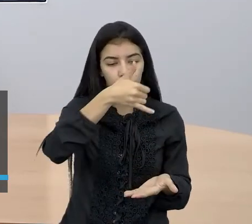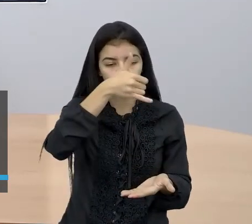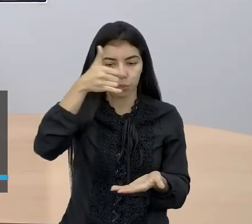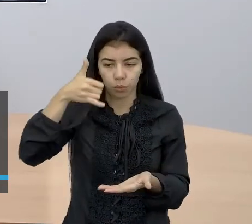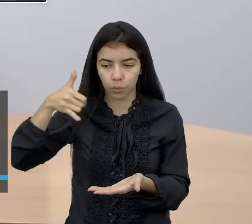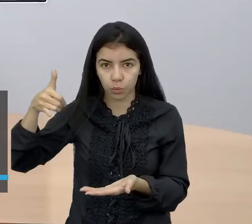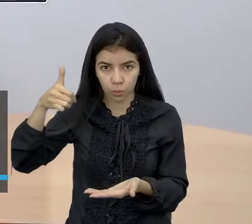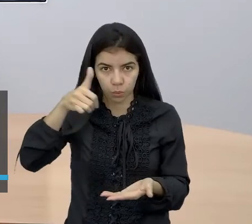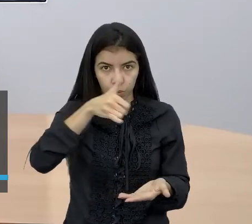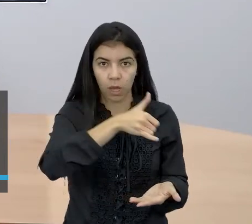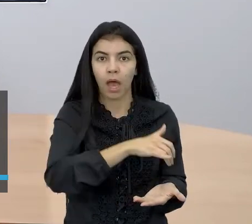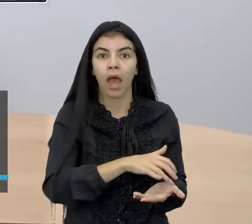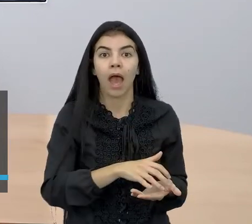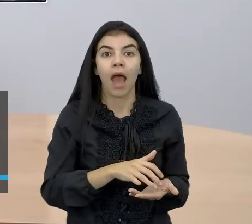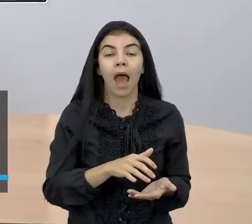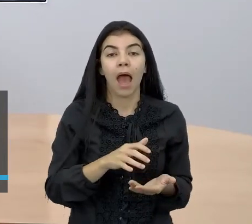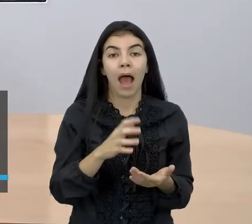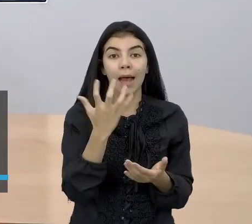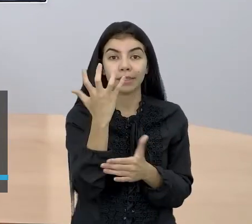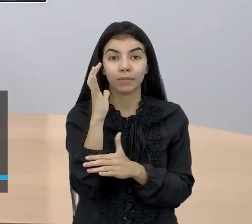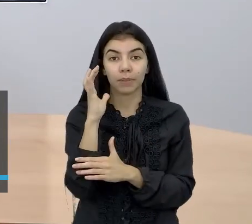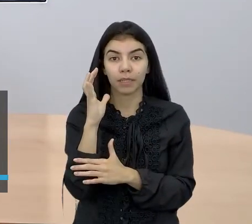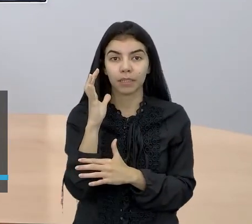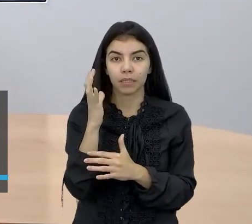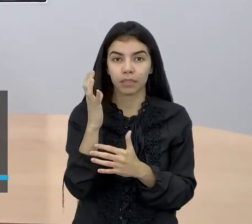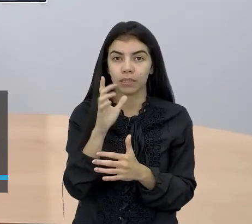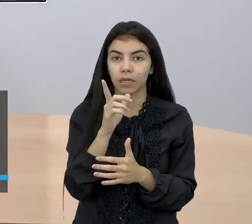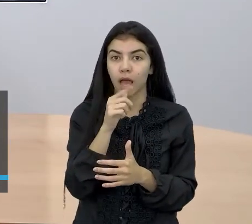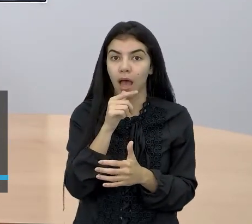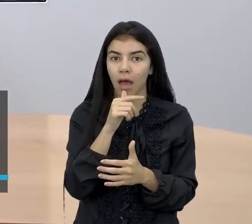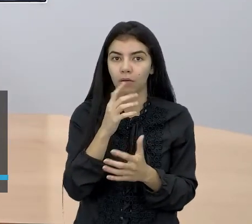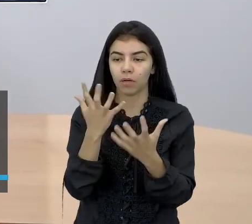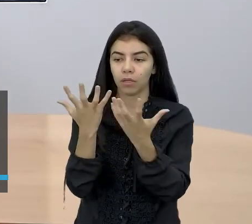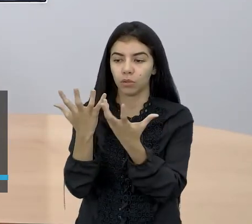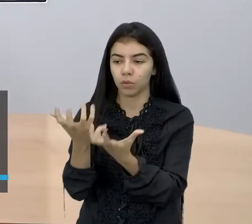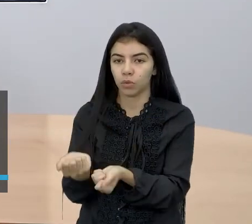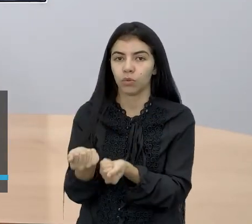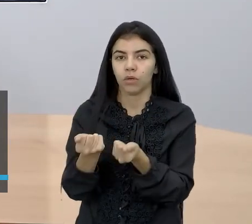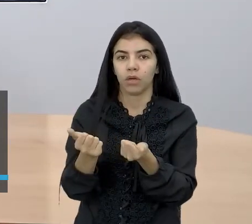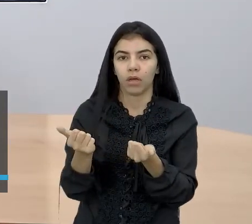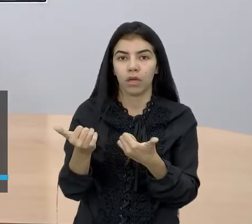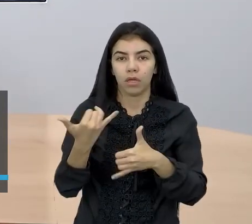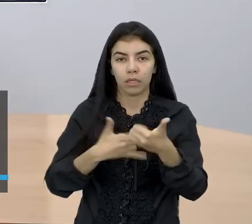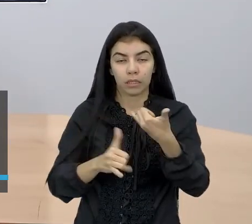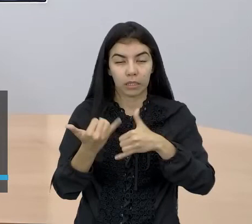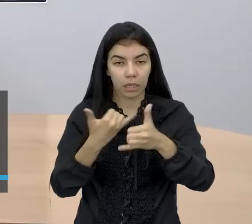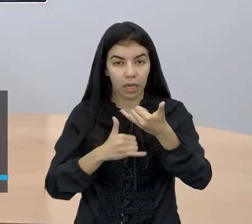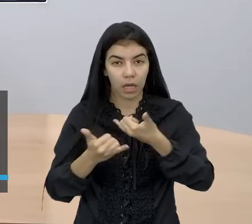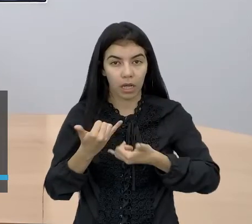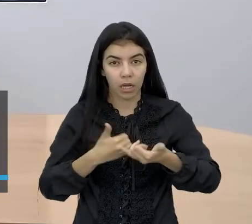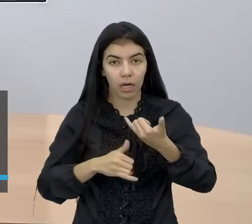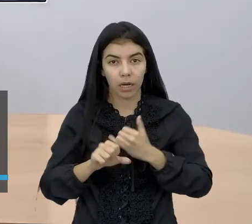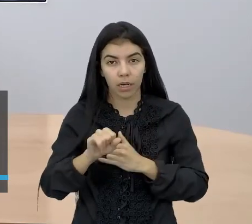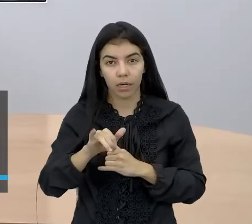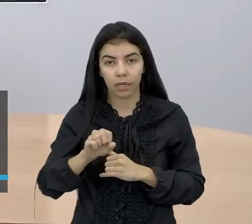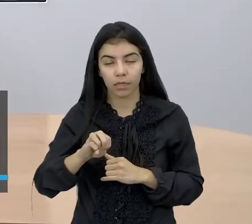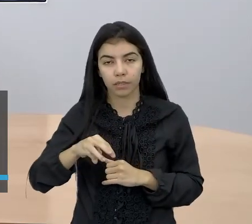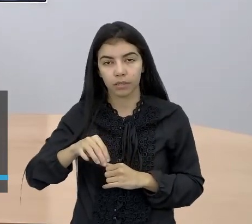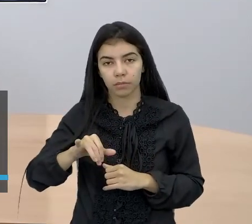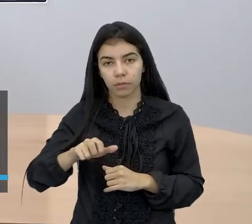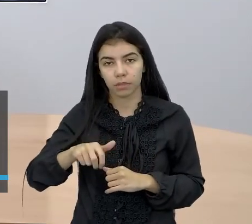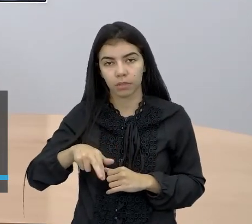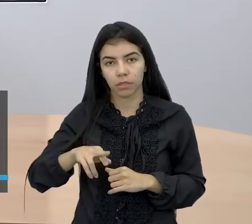vão absorver justamente esses elementos químicos, né? Esses sais minerais, elas vão